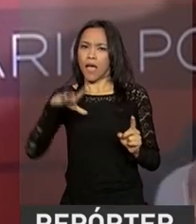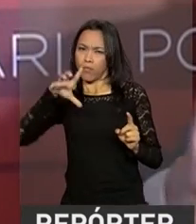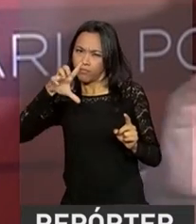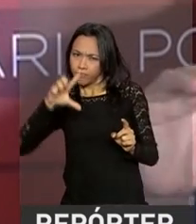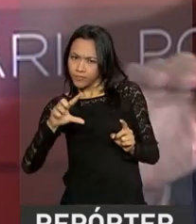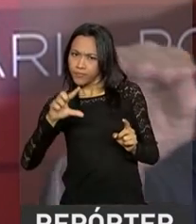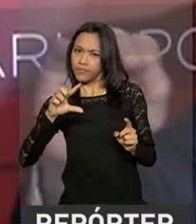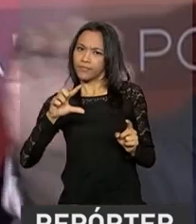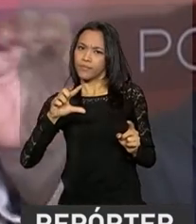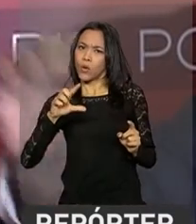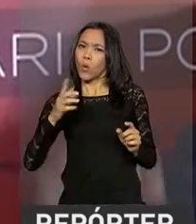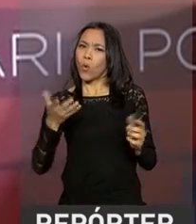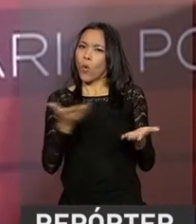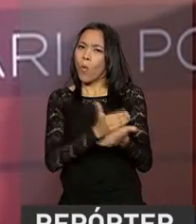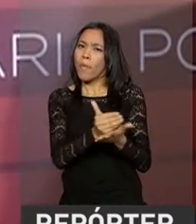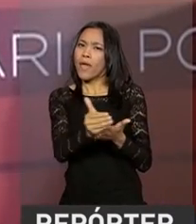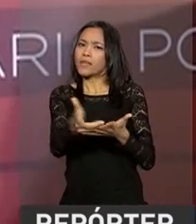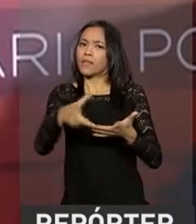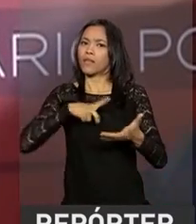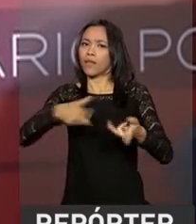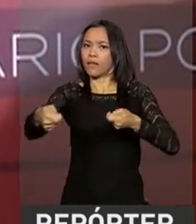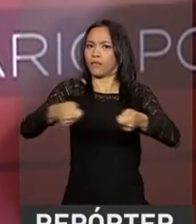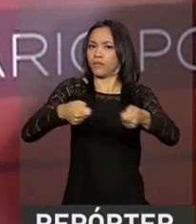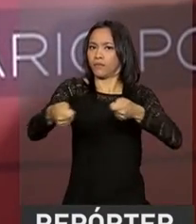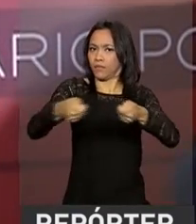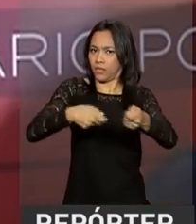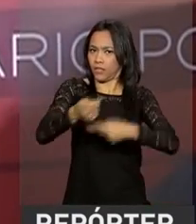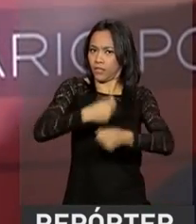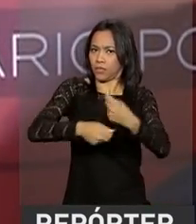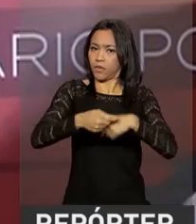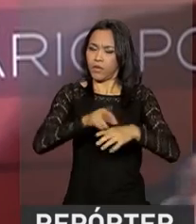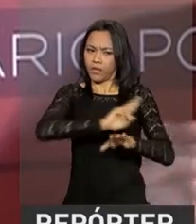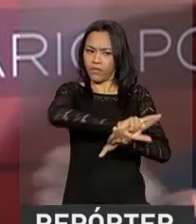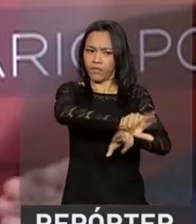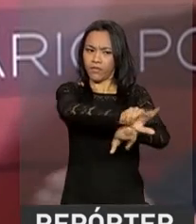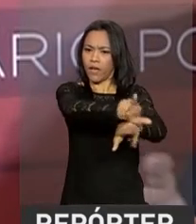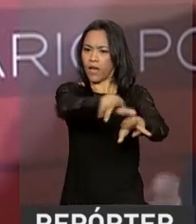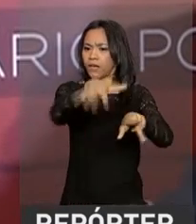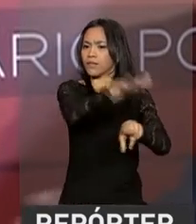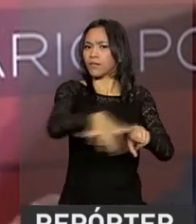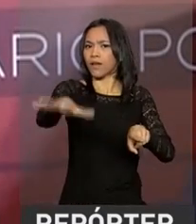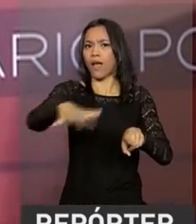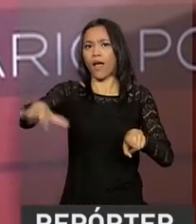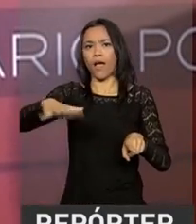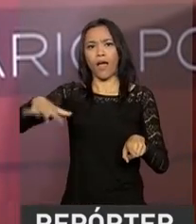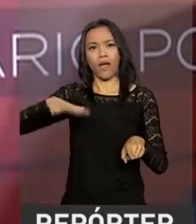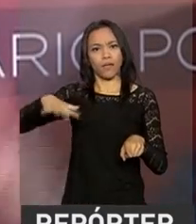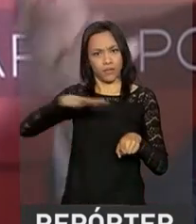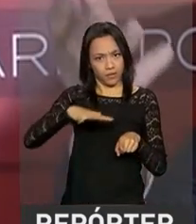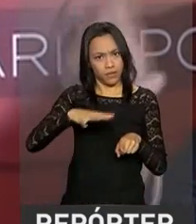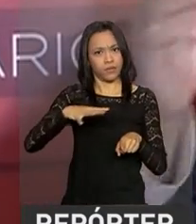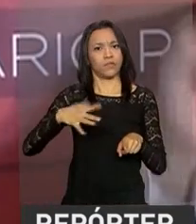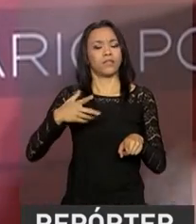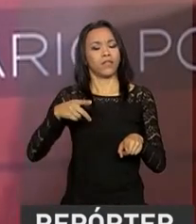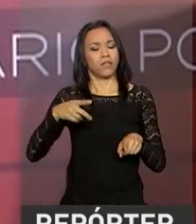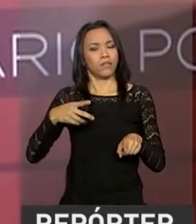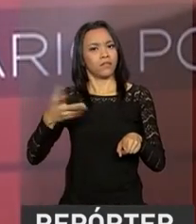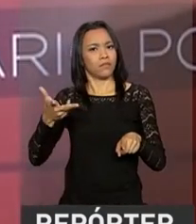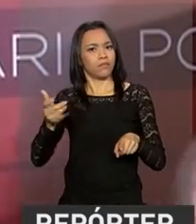continua, começa a se estabilizar e muitos setores já começam a dar indicadores de